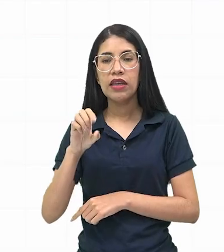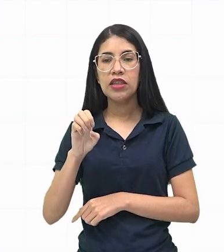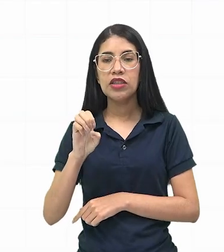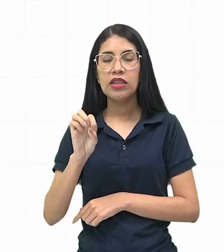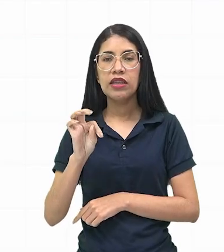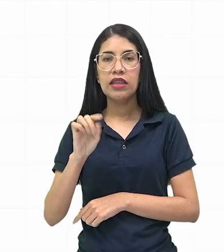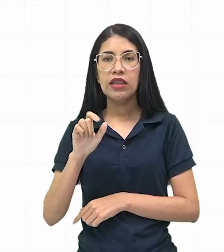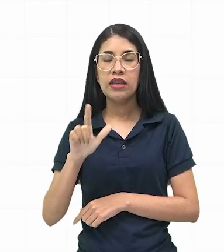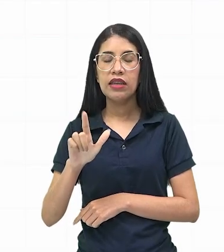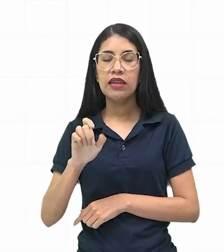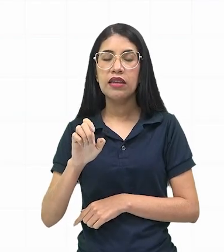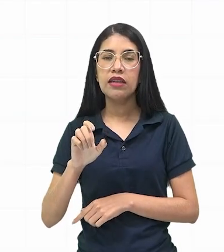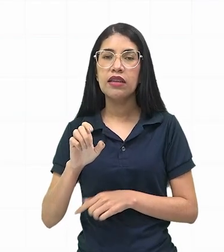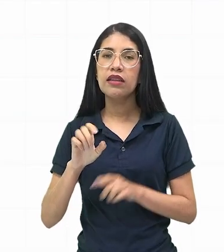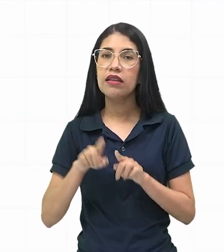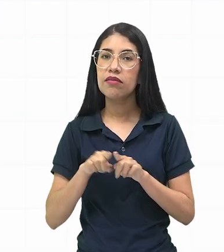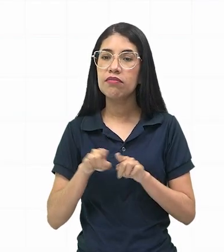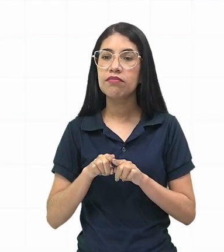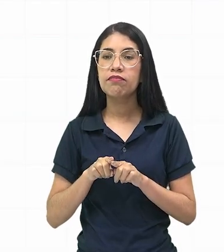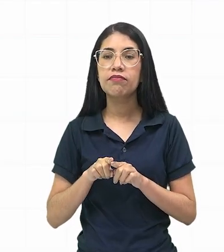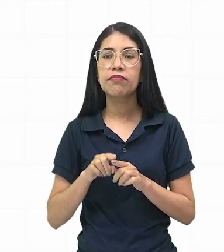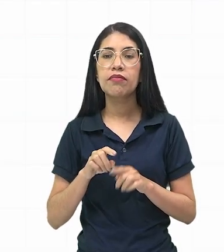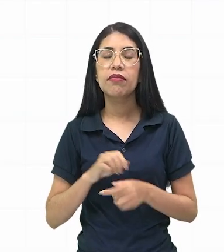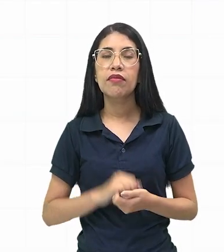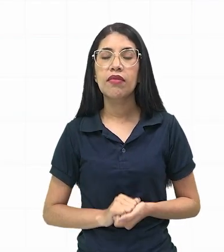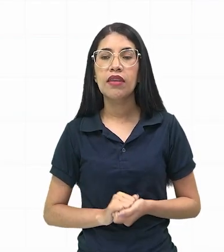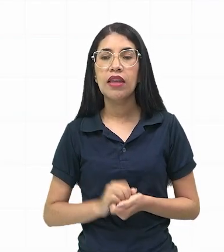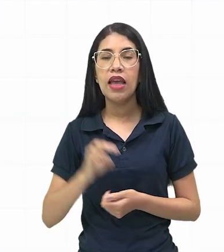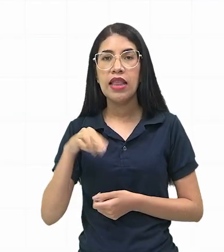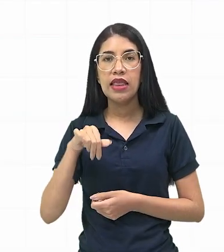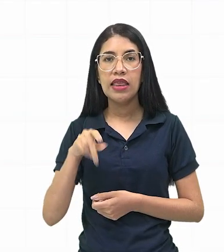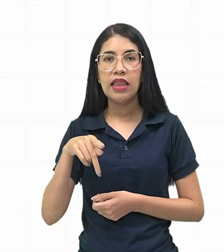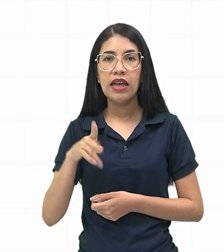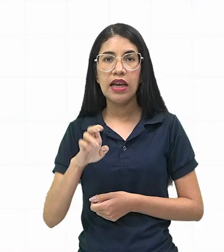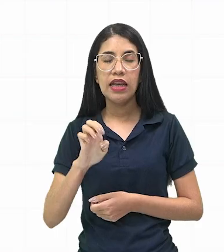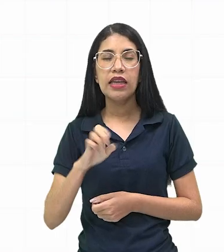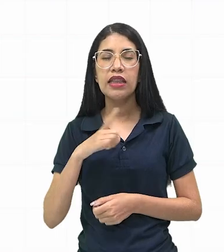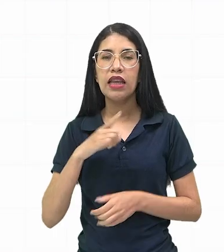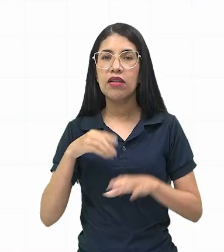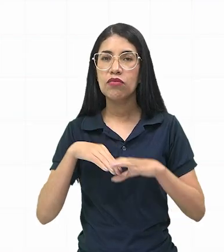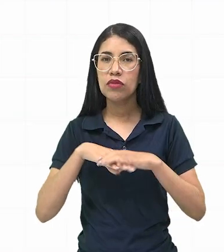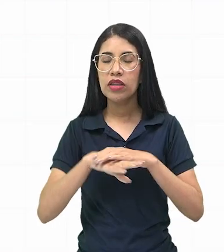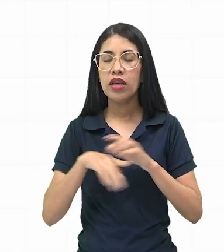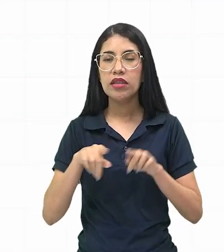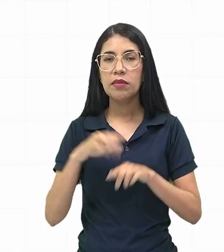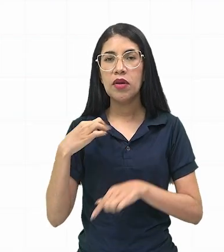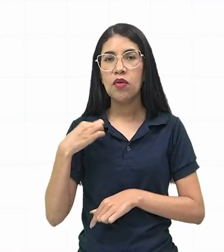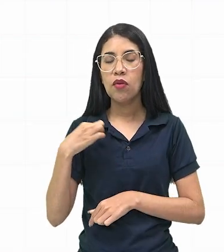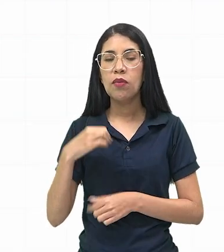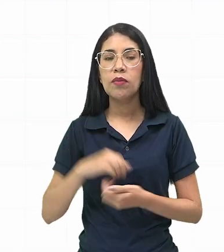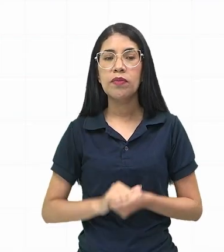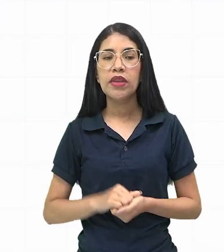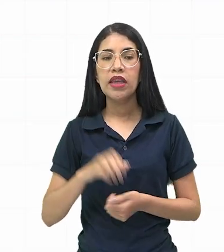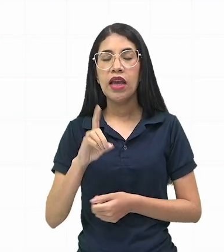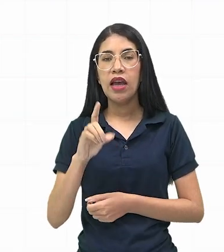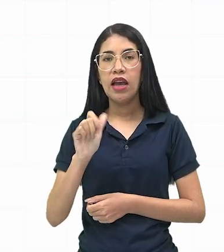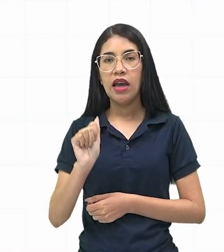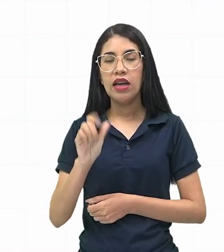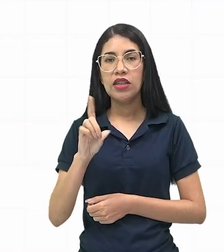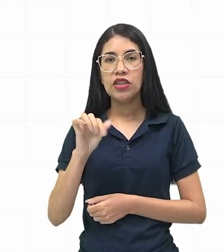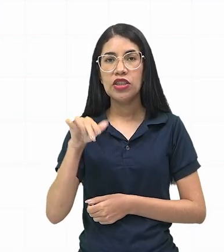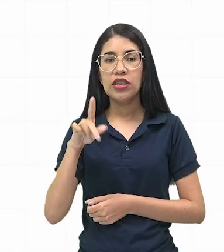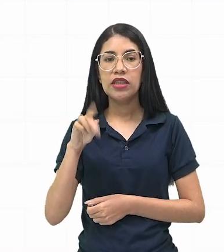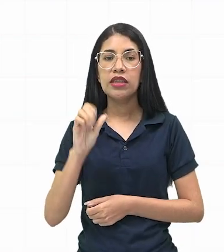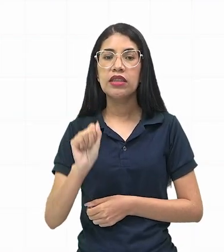vocês adoram essas duas aqui transnacionais. A Nike, né? Por conta dos tênis e das roupas. Também a Adidas. A gente tem a